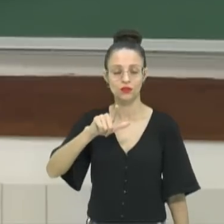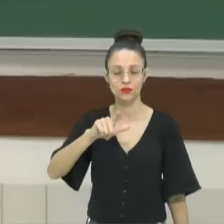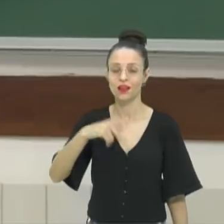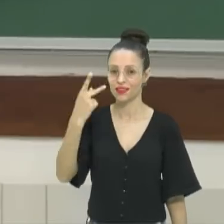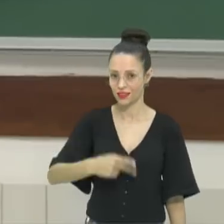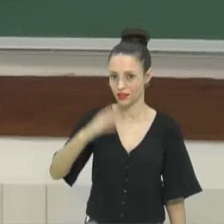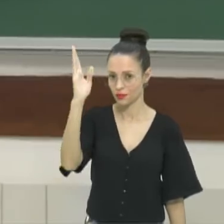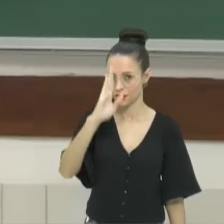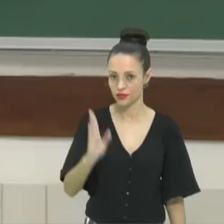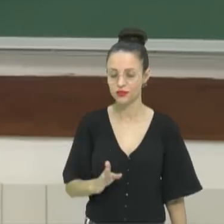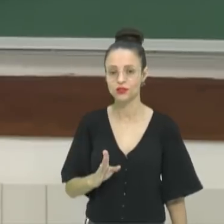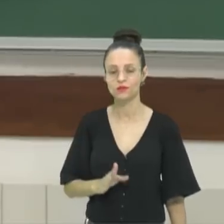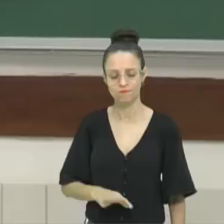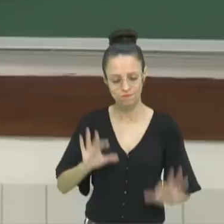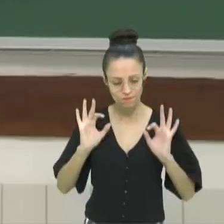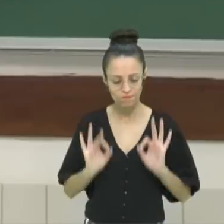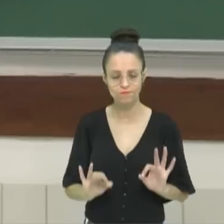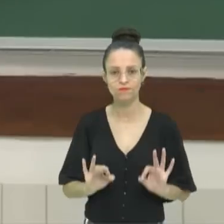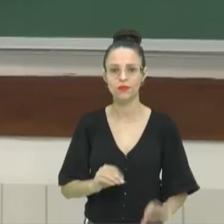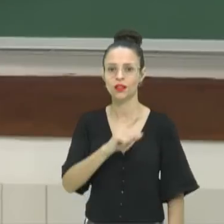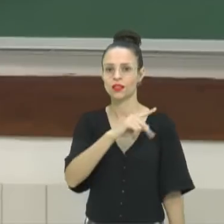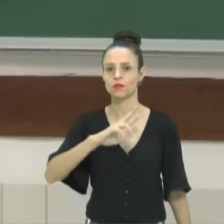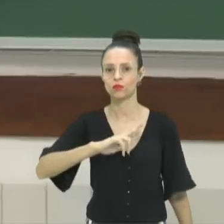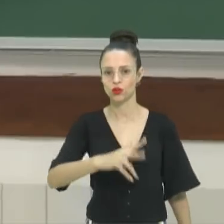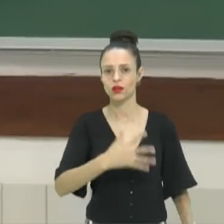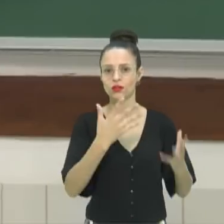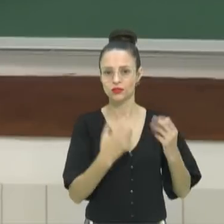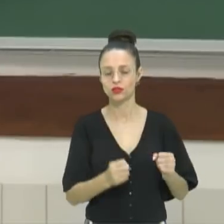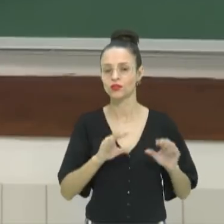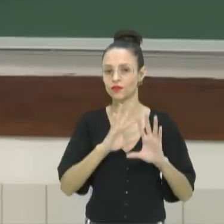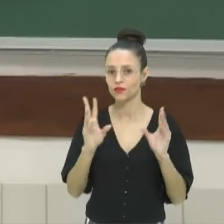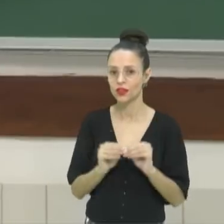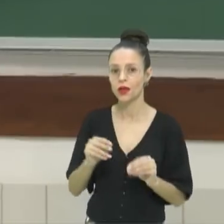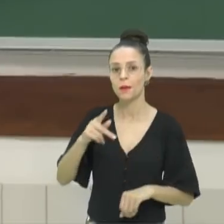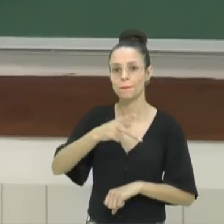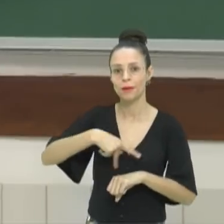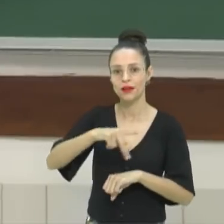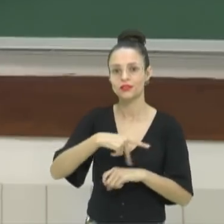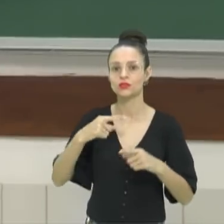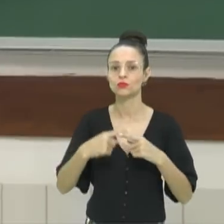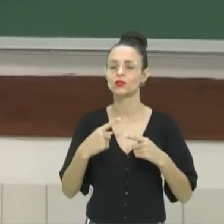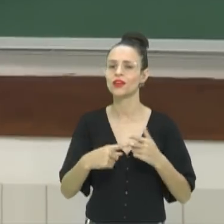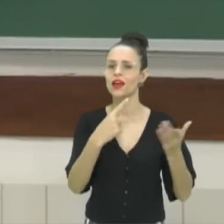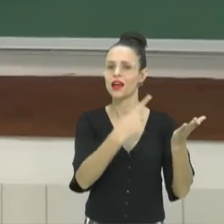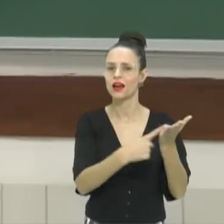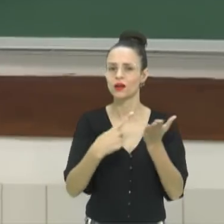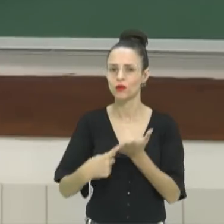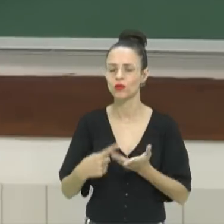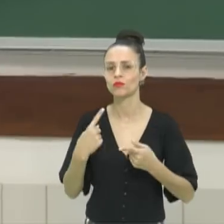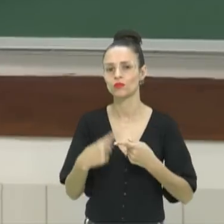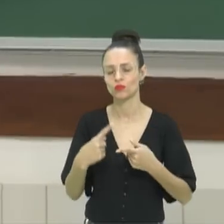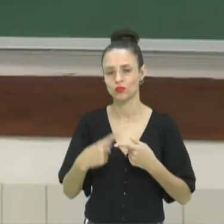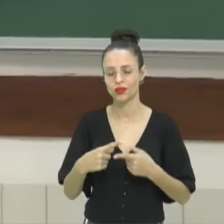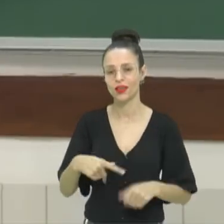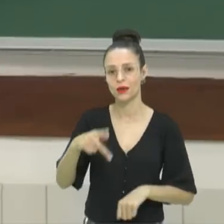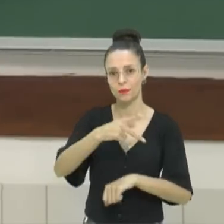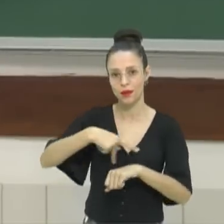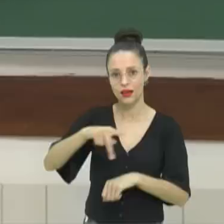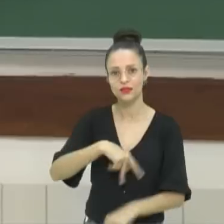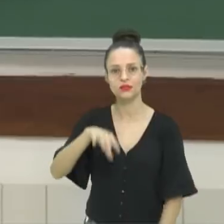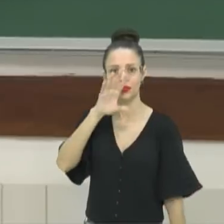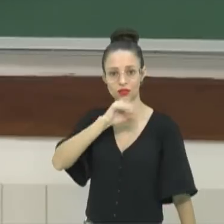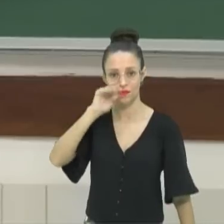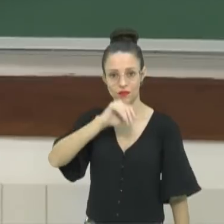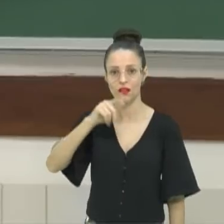no Brasil, foi pegado firme e Portugal aceitou, enfim. São os países, por que acordo, professora? Porque os países